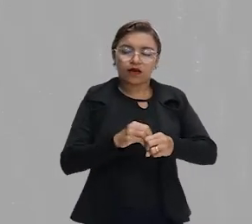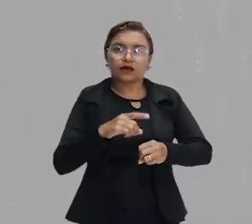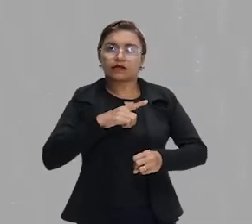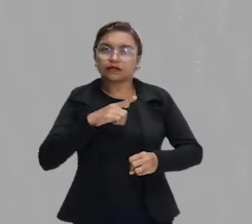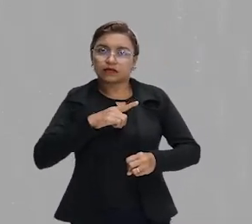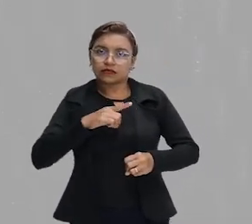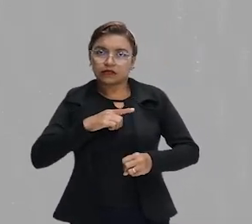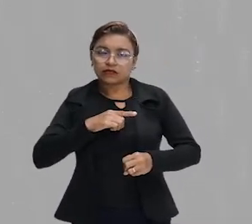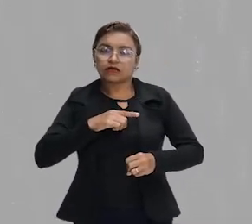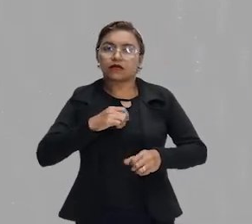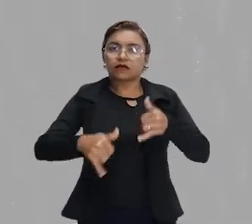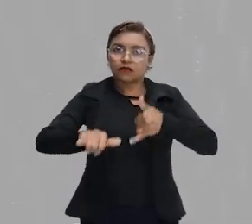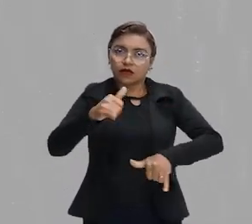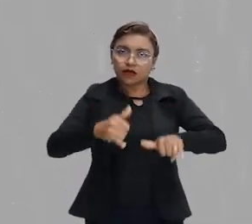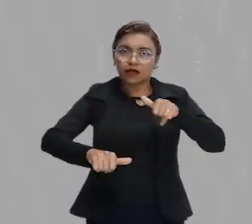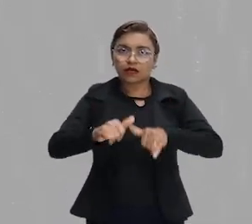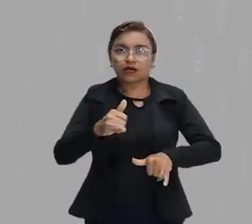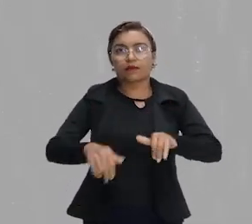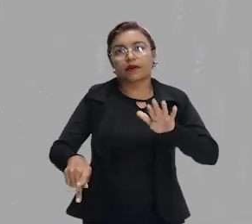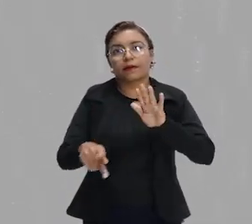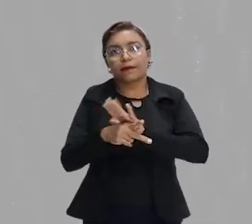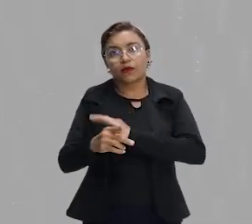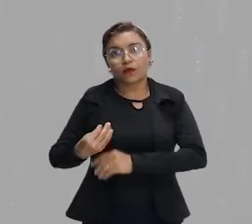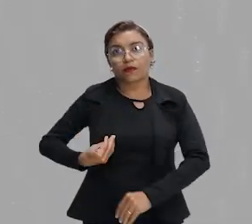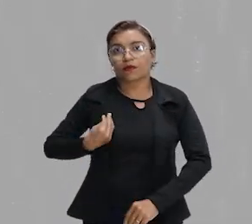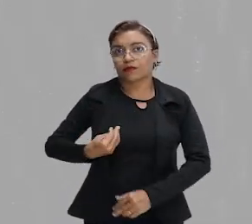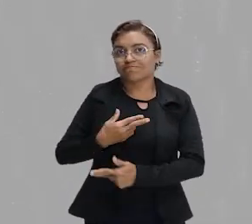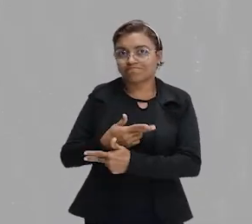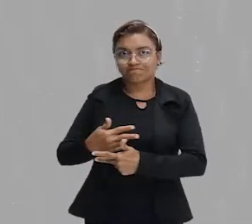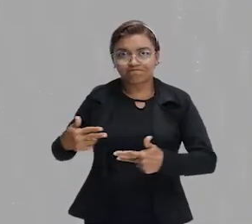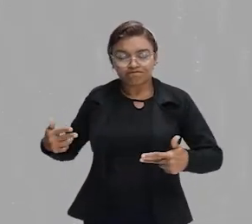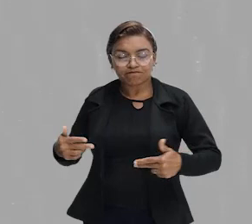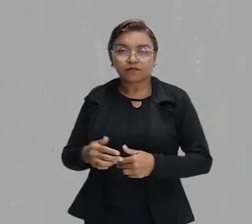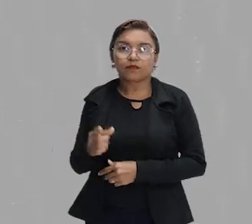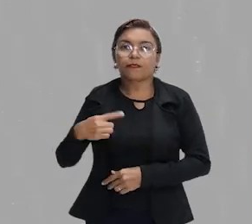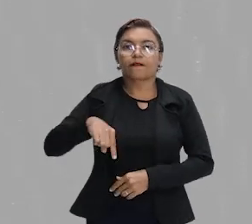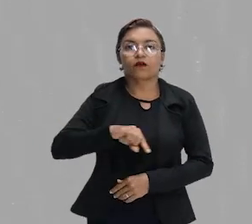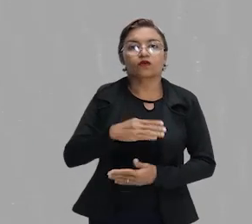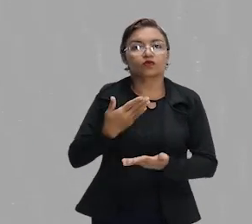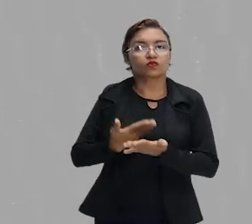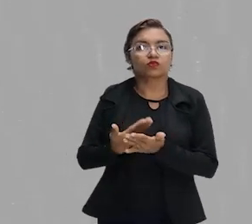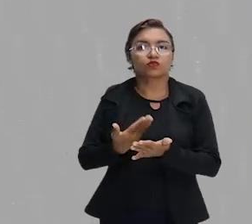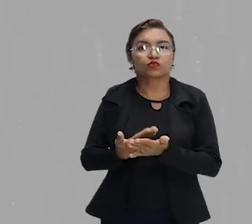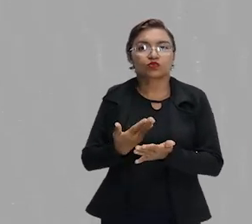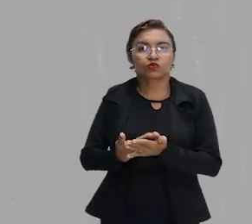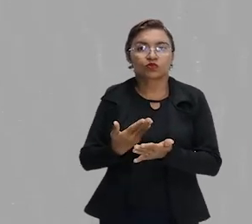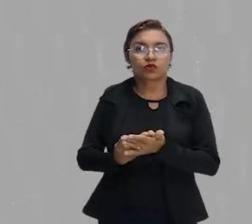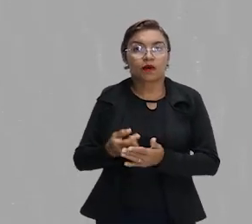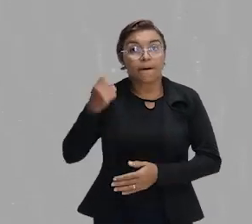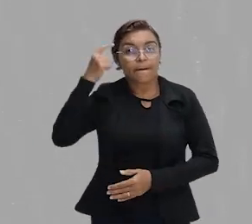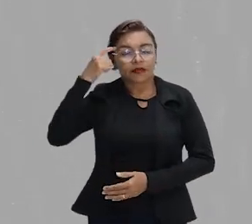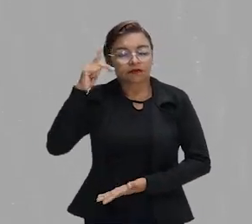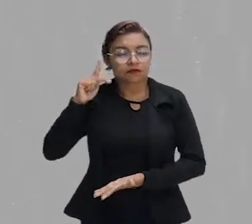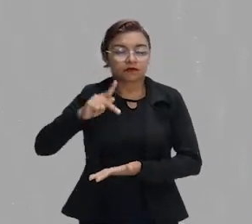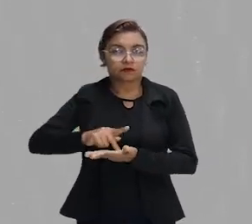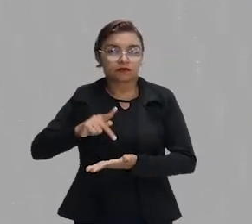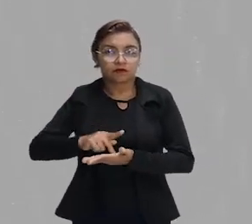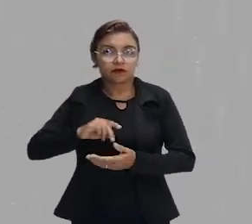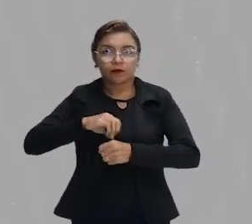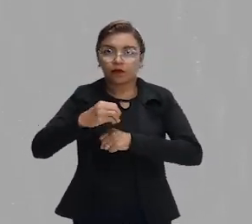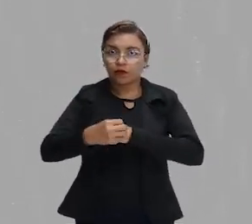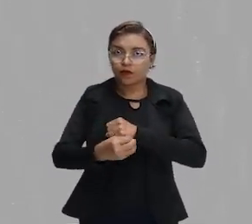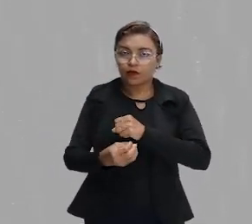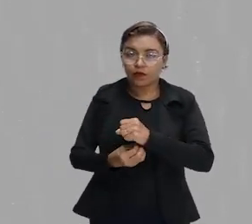constituição química dos seres vivos. Então, nós estudamos nessa aula de dogma central da biologia molecular